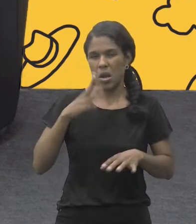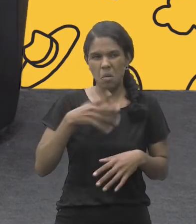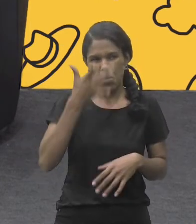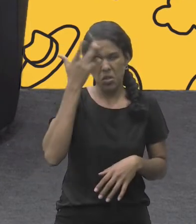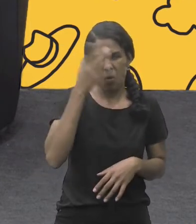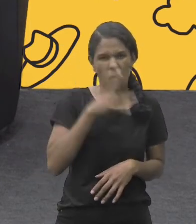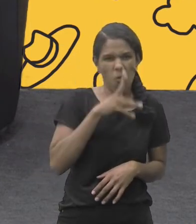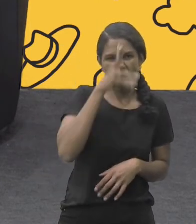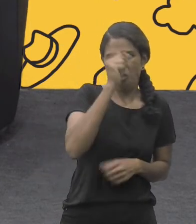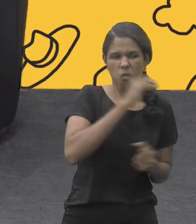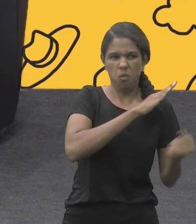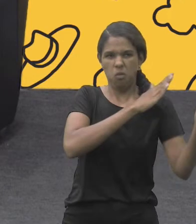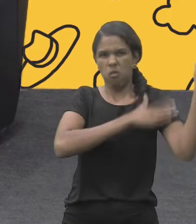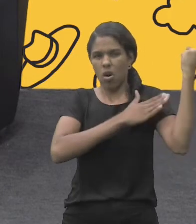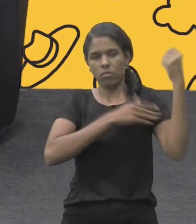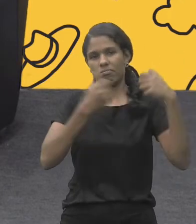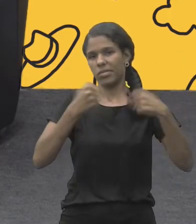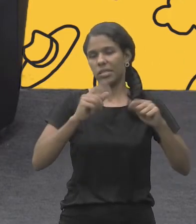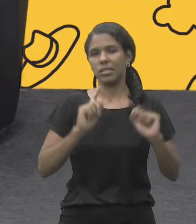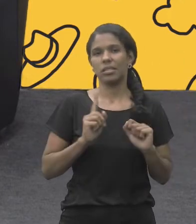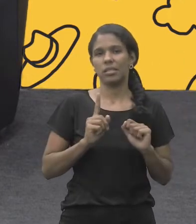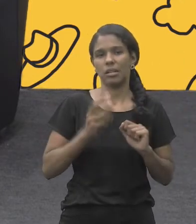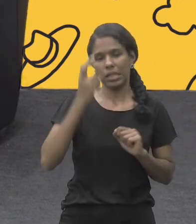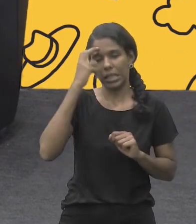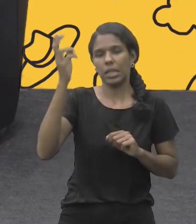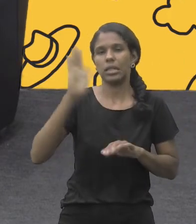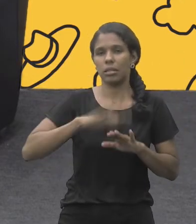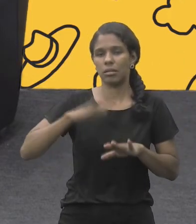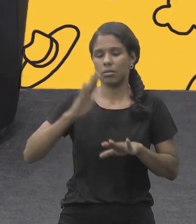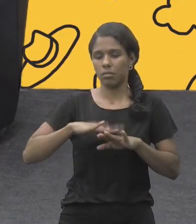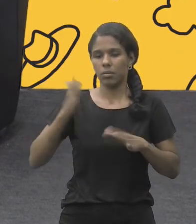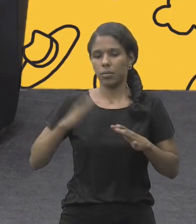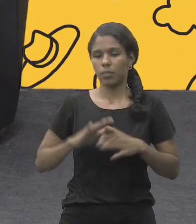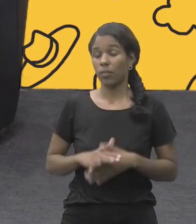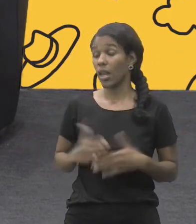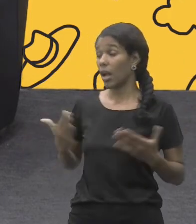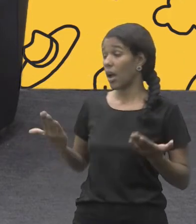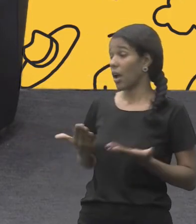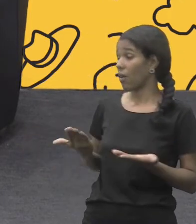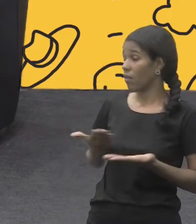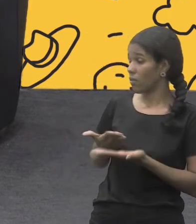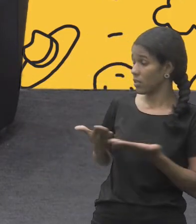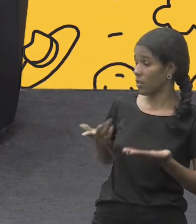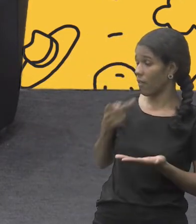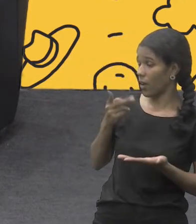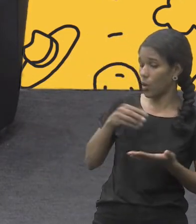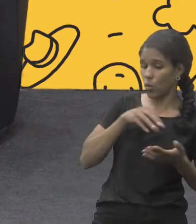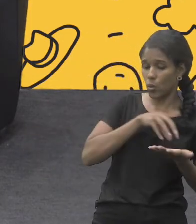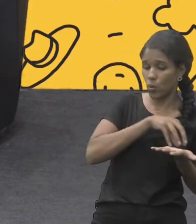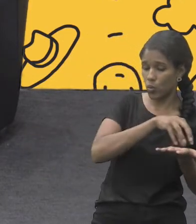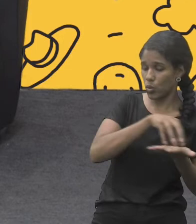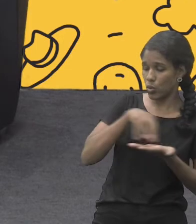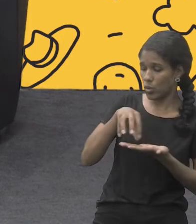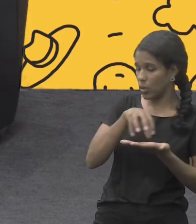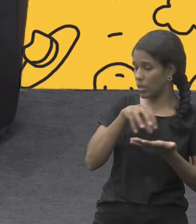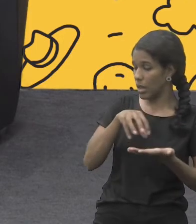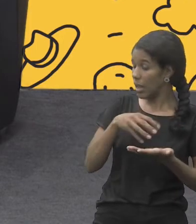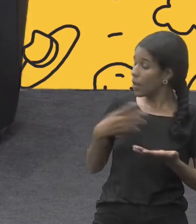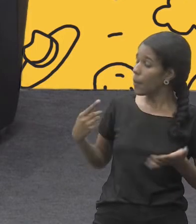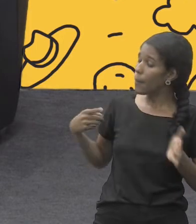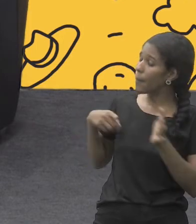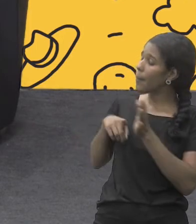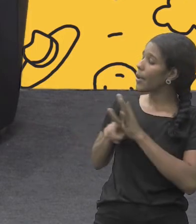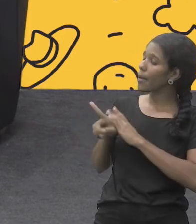xadrez, qual é a semelhança entre o jiu-jitsu e o xadrez? Já que você falou, né? É o que eu te falei,